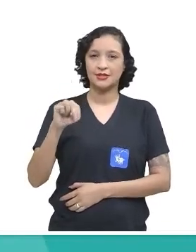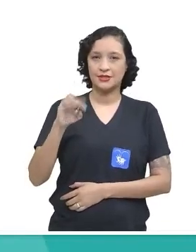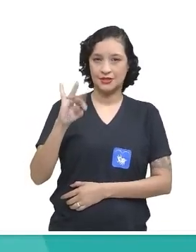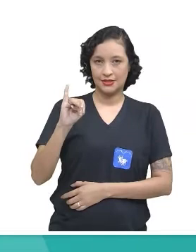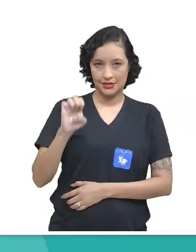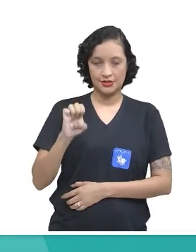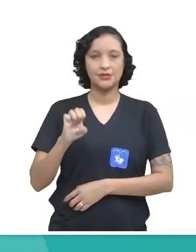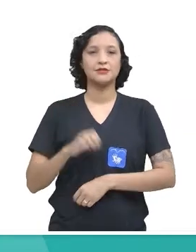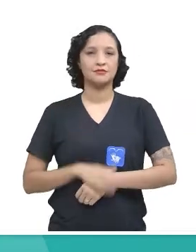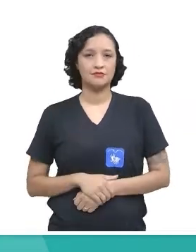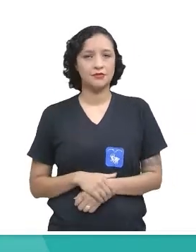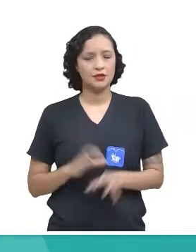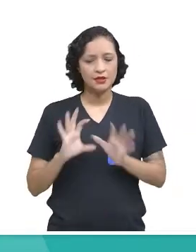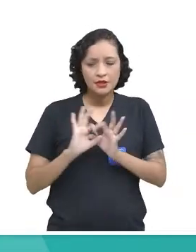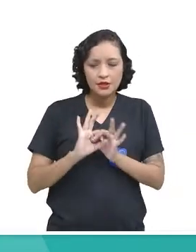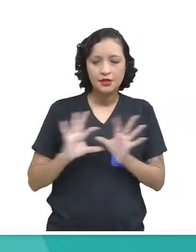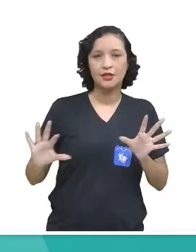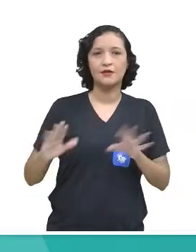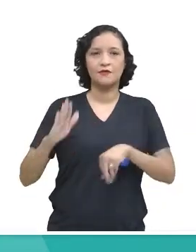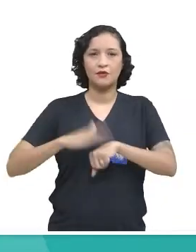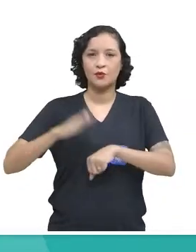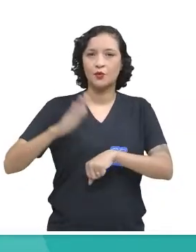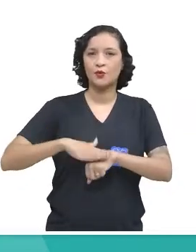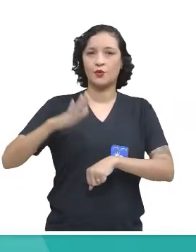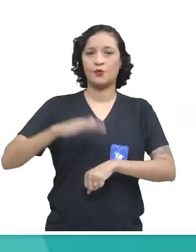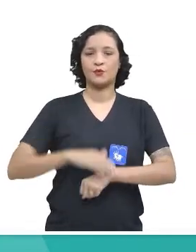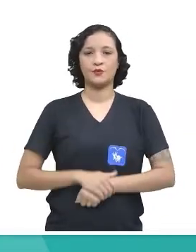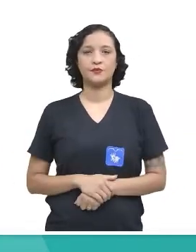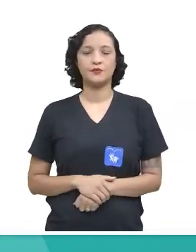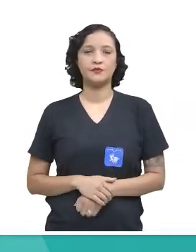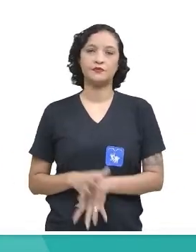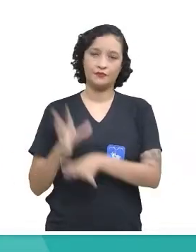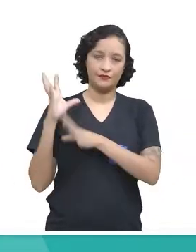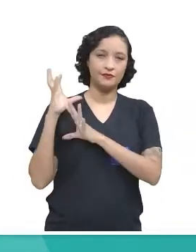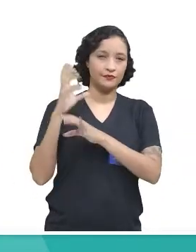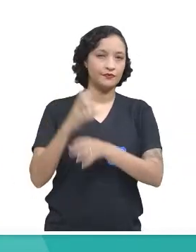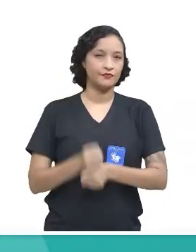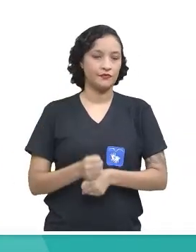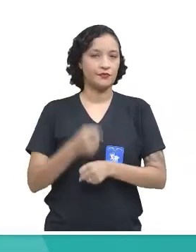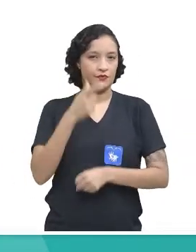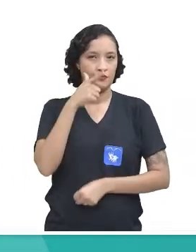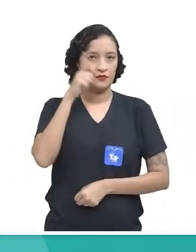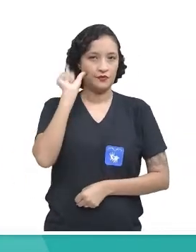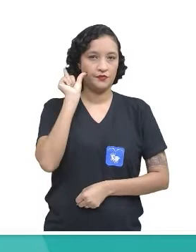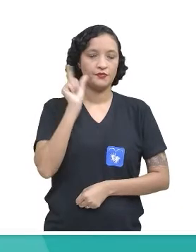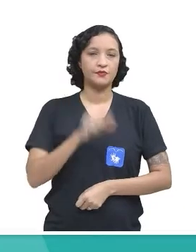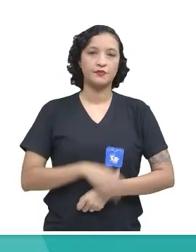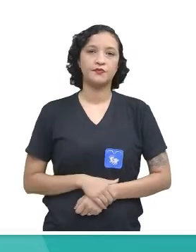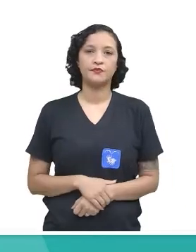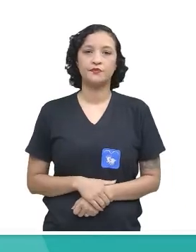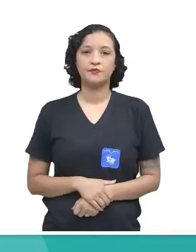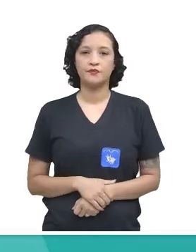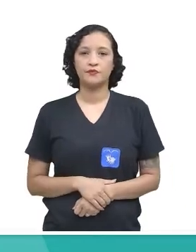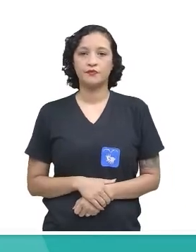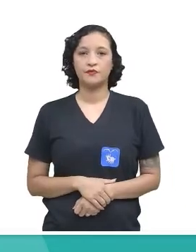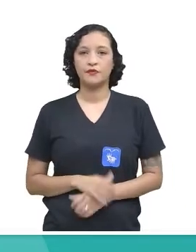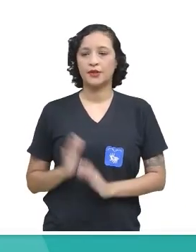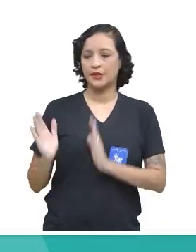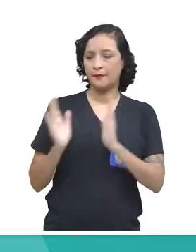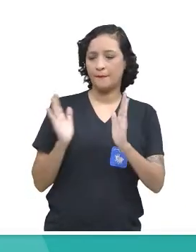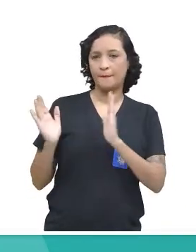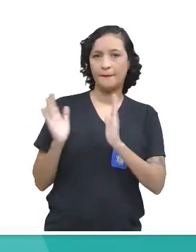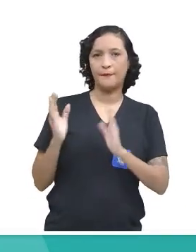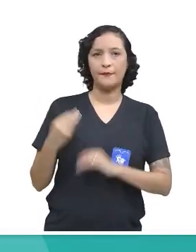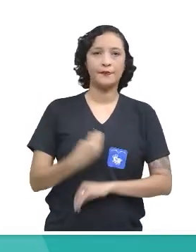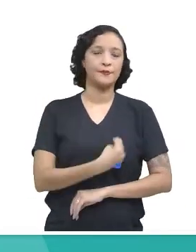senescente. Então, foi o que nós trouxemos ontem, nós fizemos um resumo sobre essa fase tão importante da nossa vida,